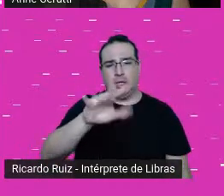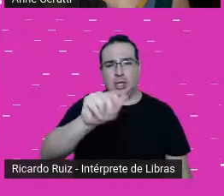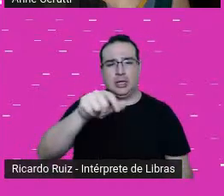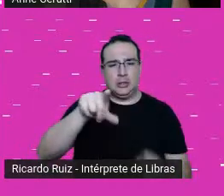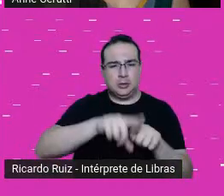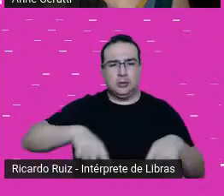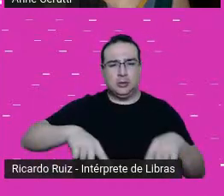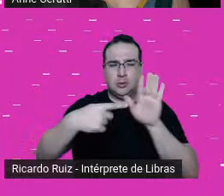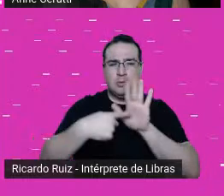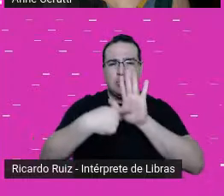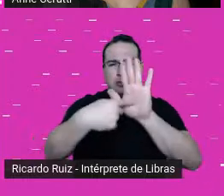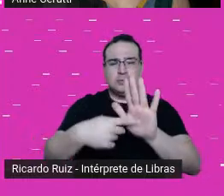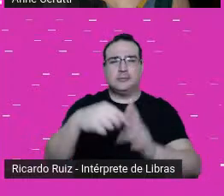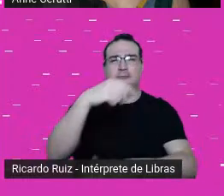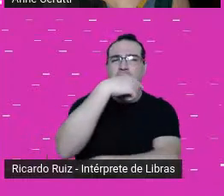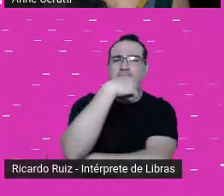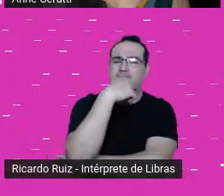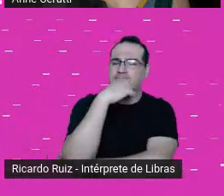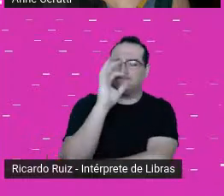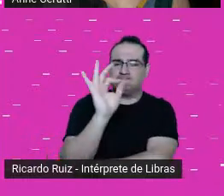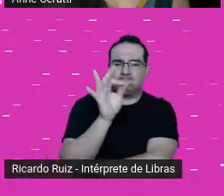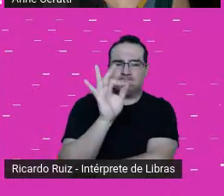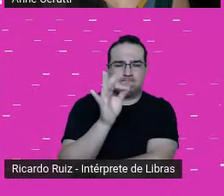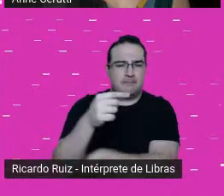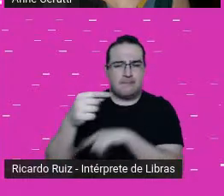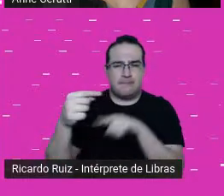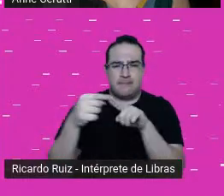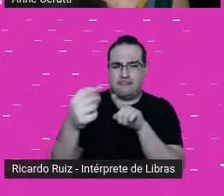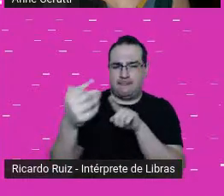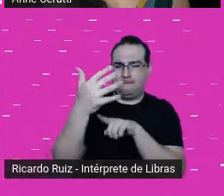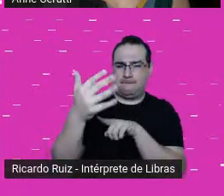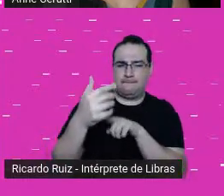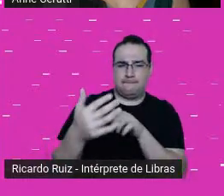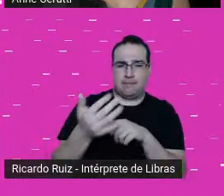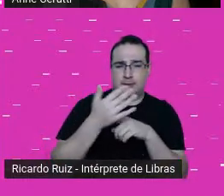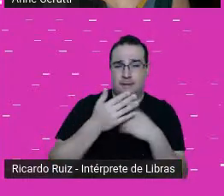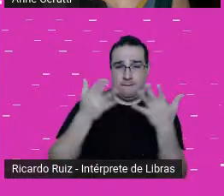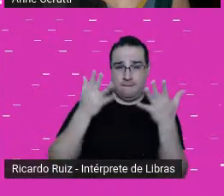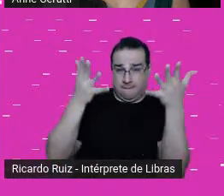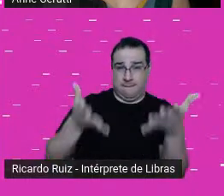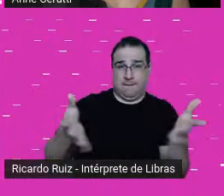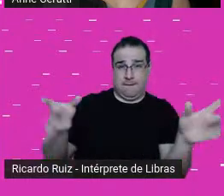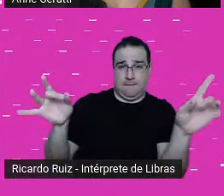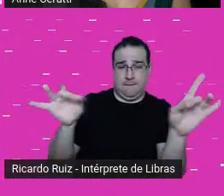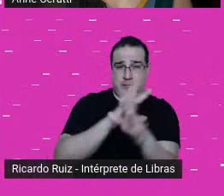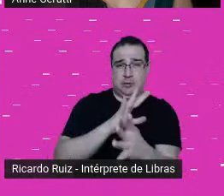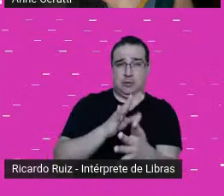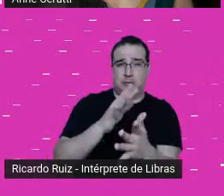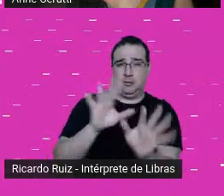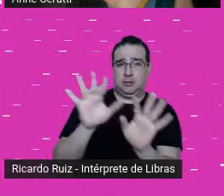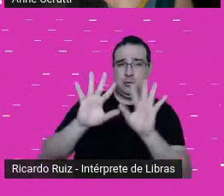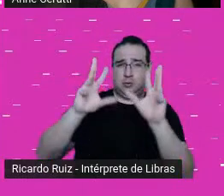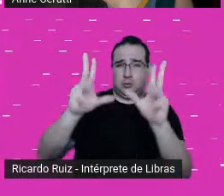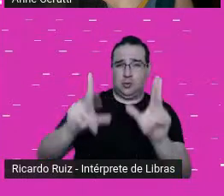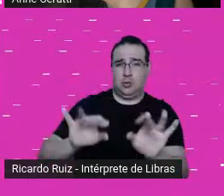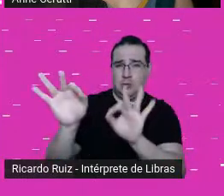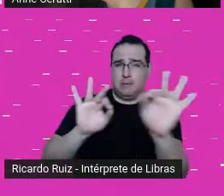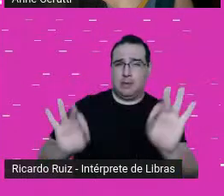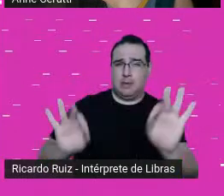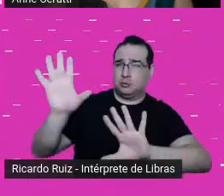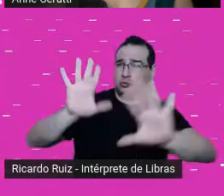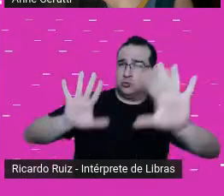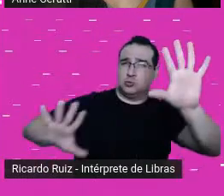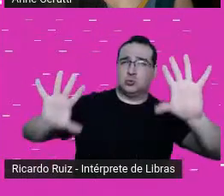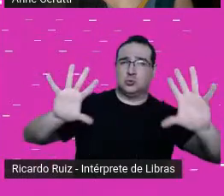toda, isso com certeza, ver a Medeia personificada ali com aquela montagem, com isso